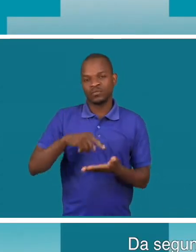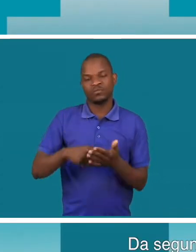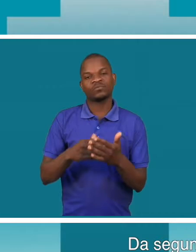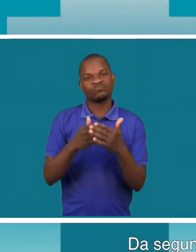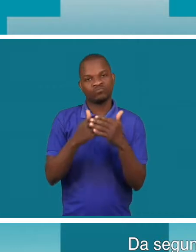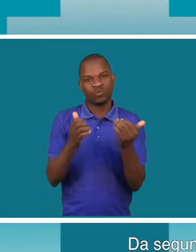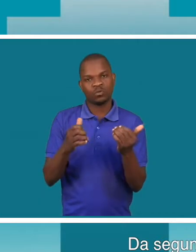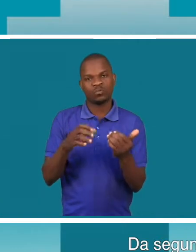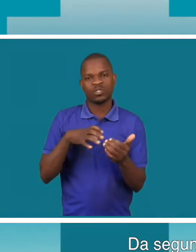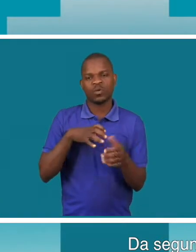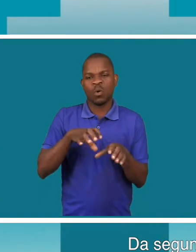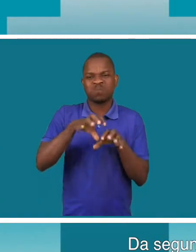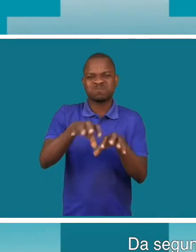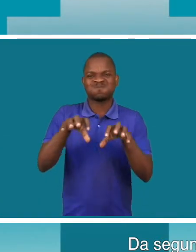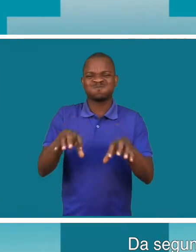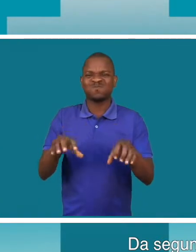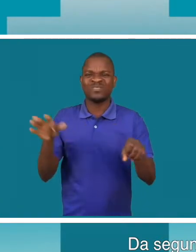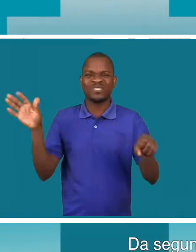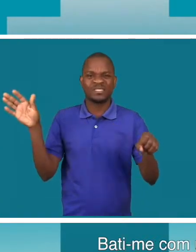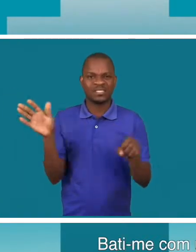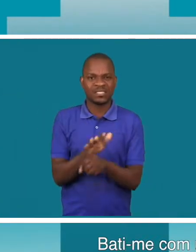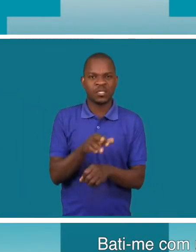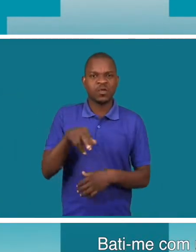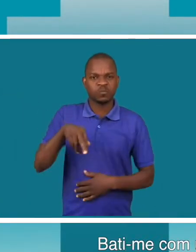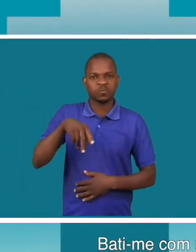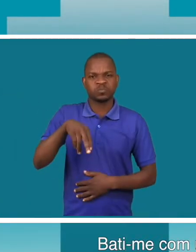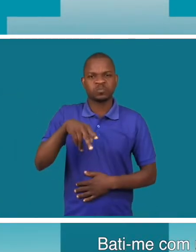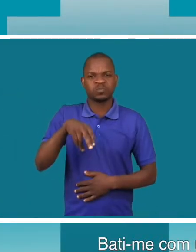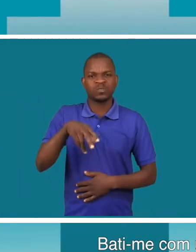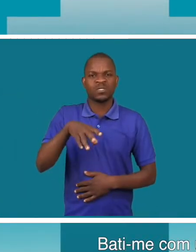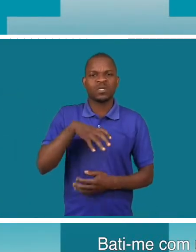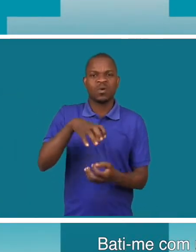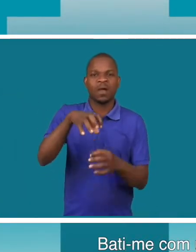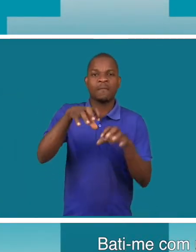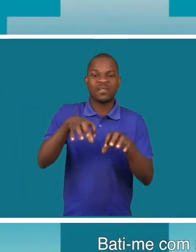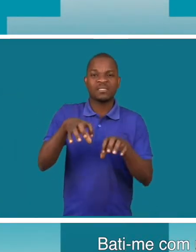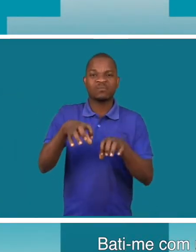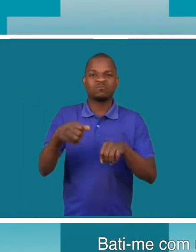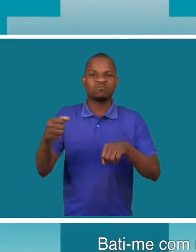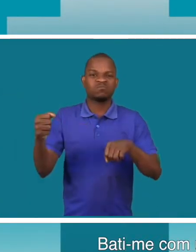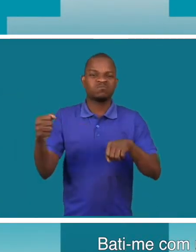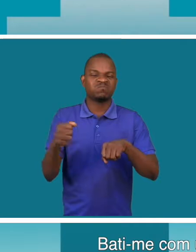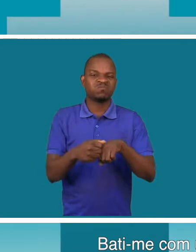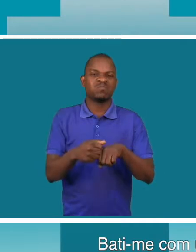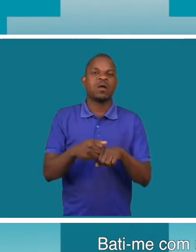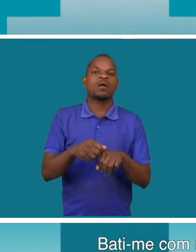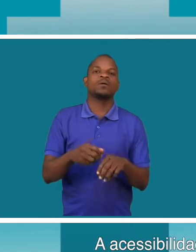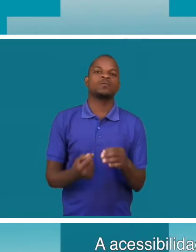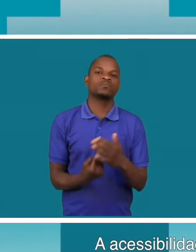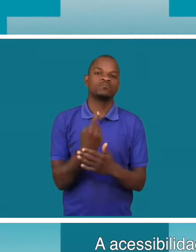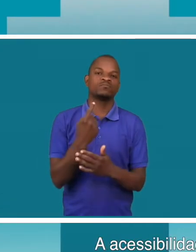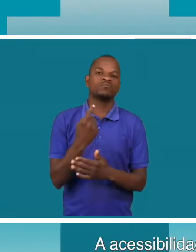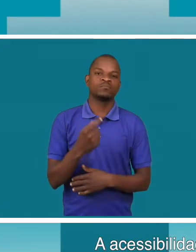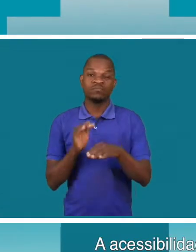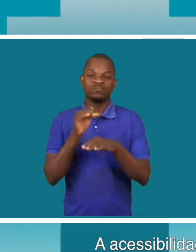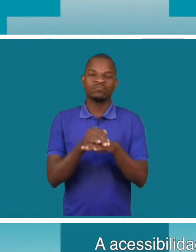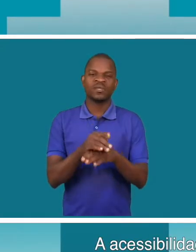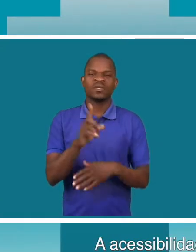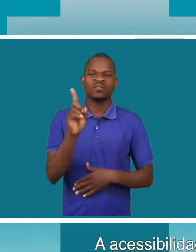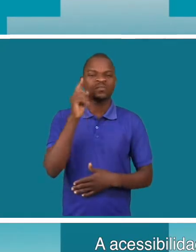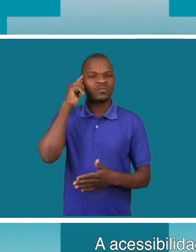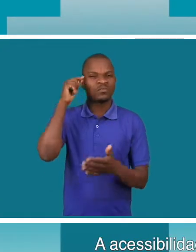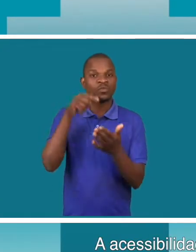passeio onde estava cheio de covais pedras bater-me couromoda as pedras e acabei me aleijar no pé a acessibilidade não